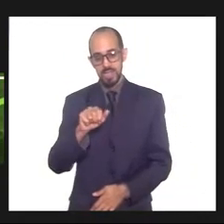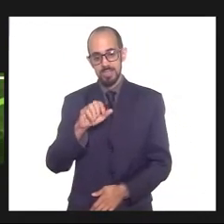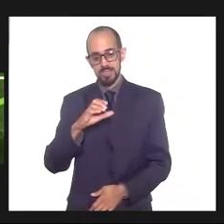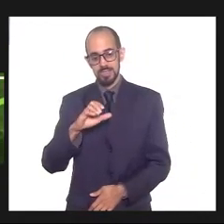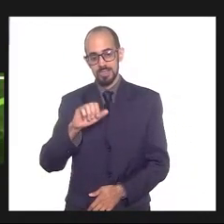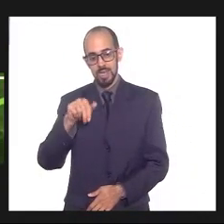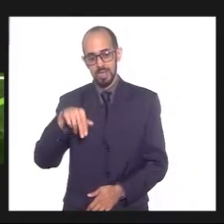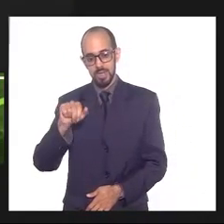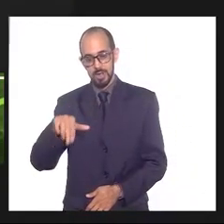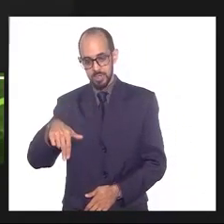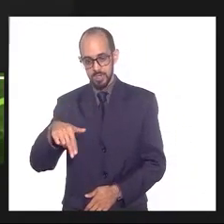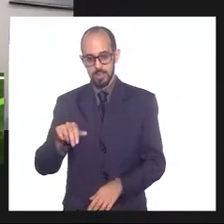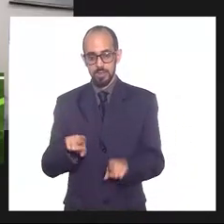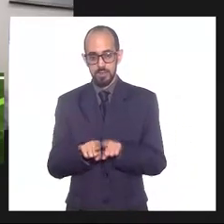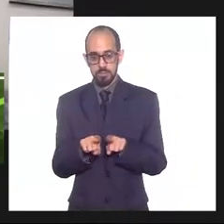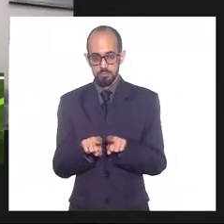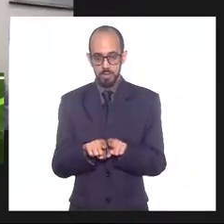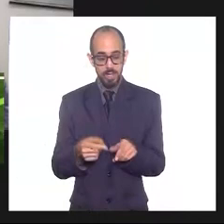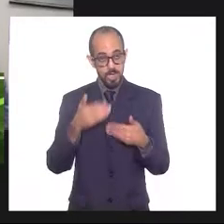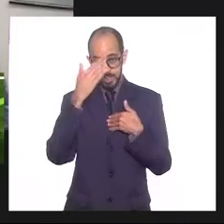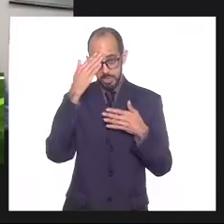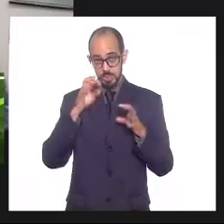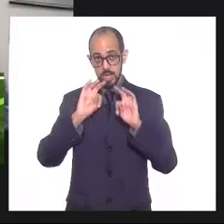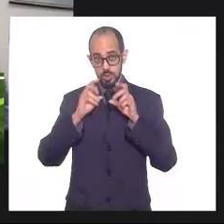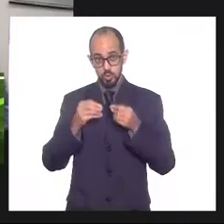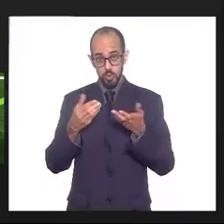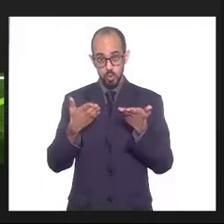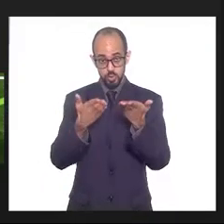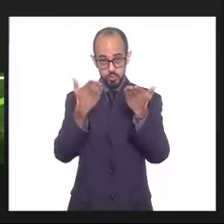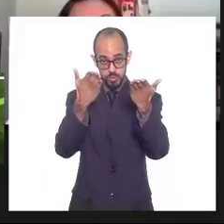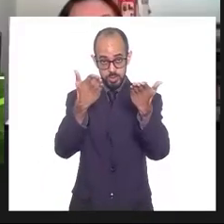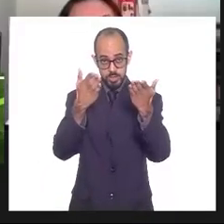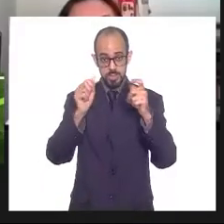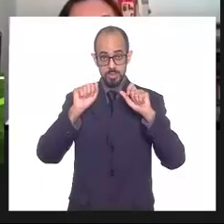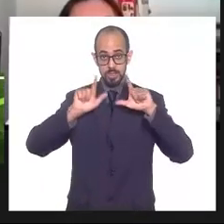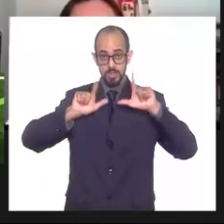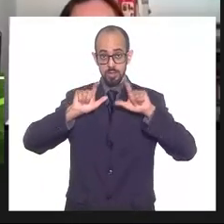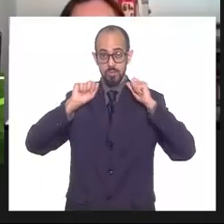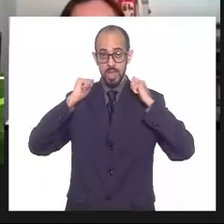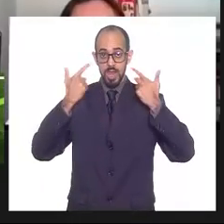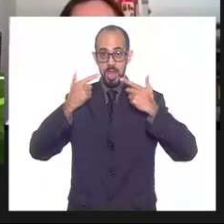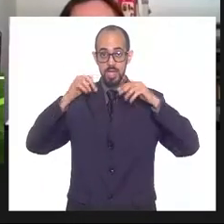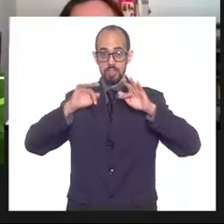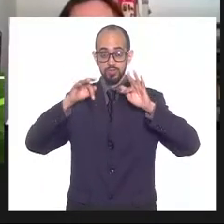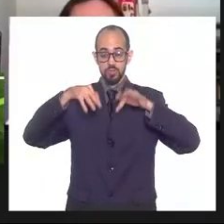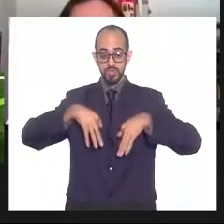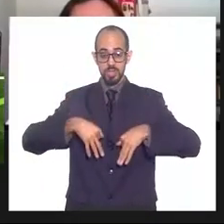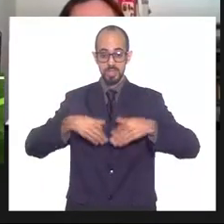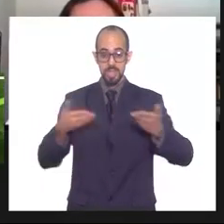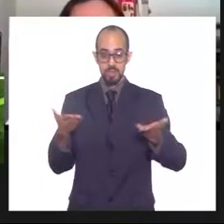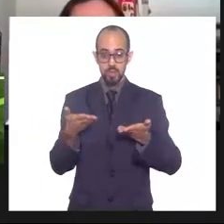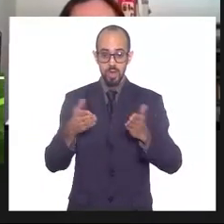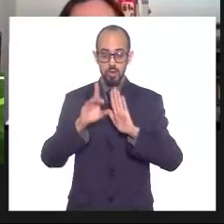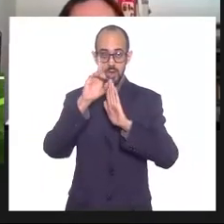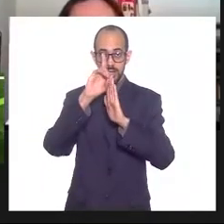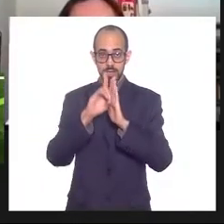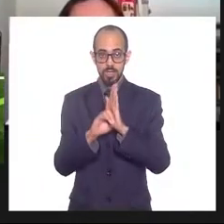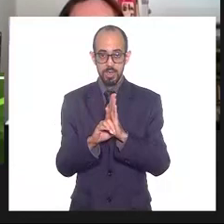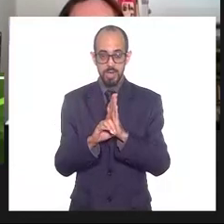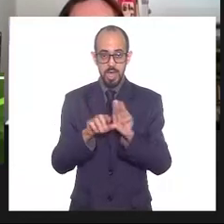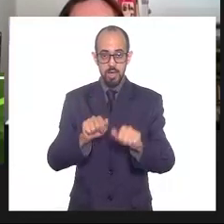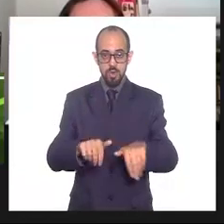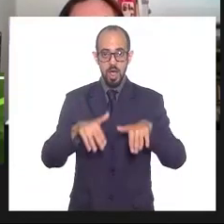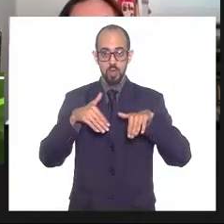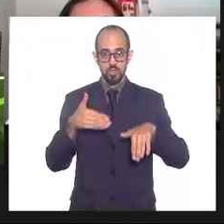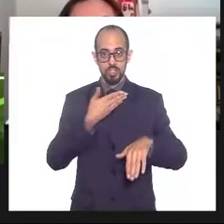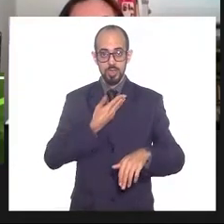agradecer a todos aqueles que nos acompanham pela TV alerj e declarará encerrada a presente audiência